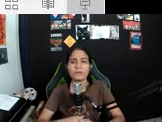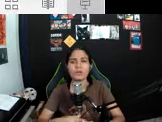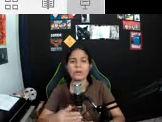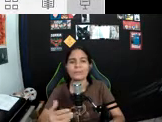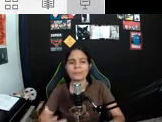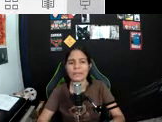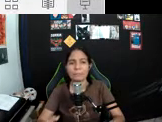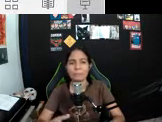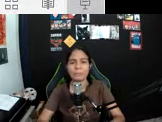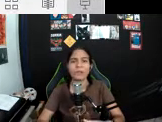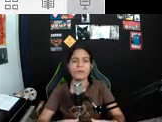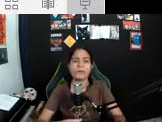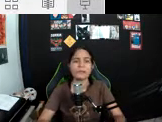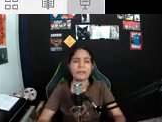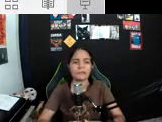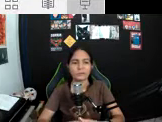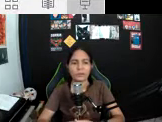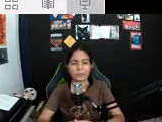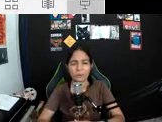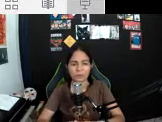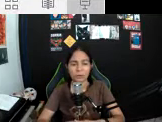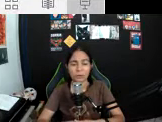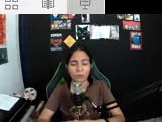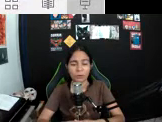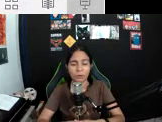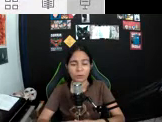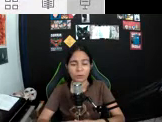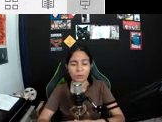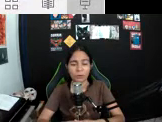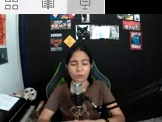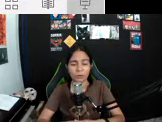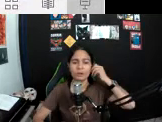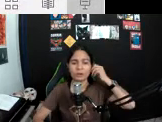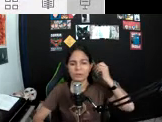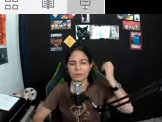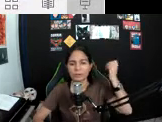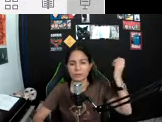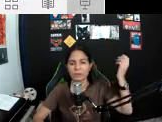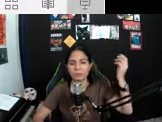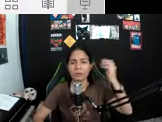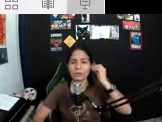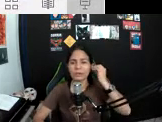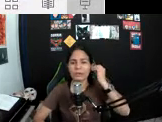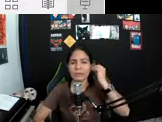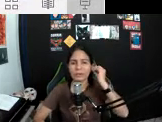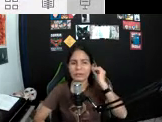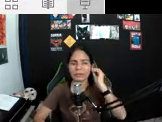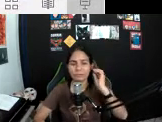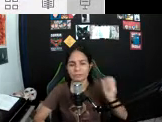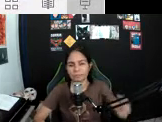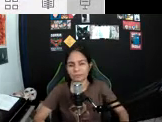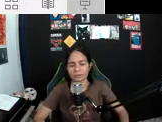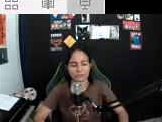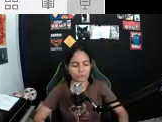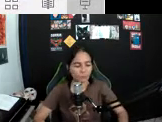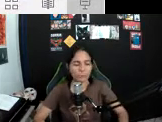para individualizar e priorizar sua atuação ou a instituição onde atua ou que tem